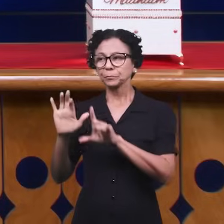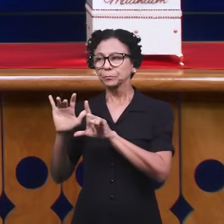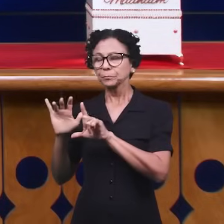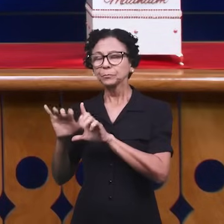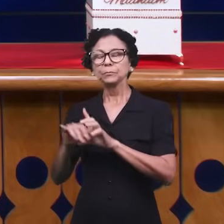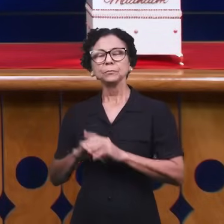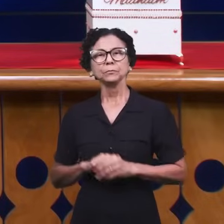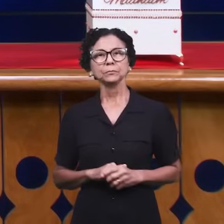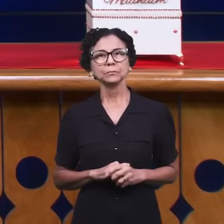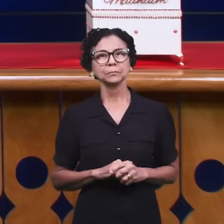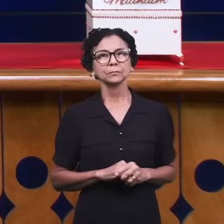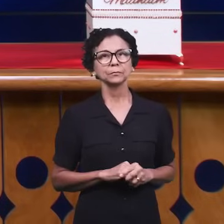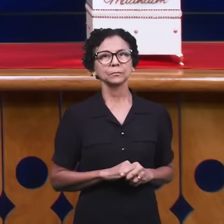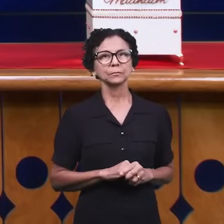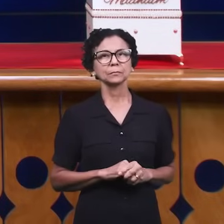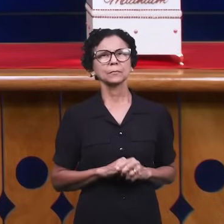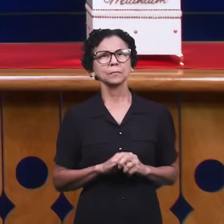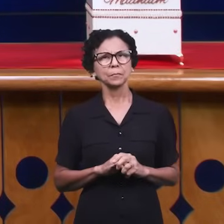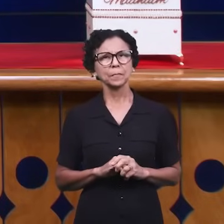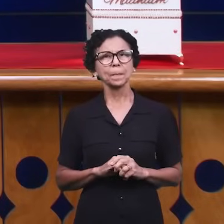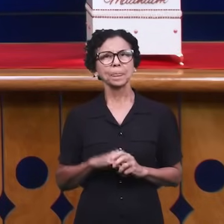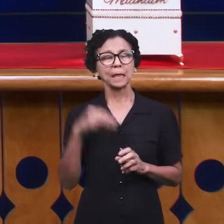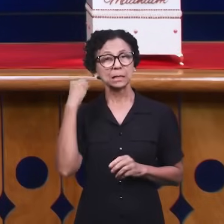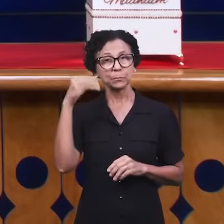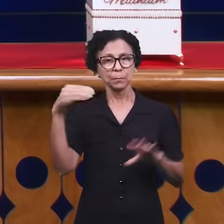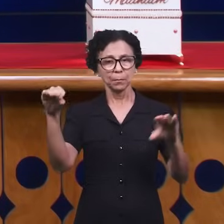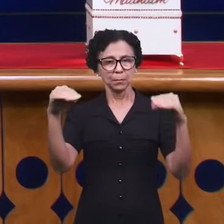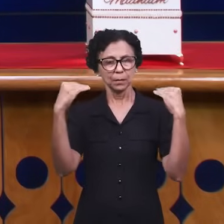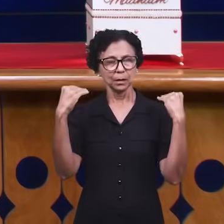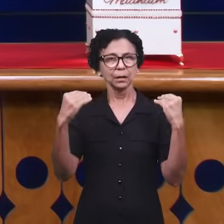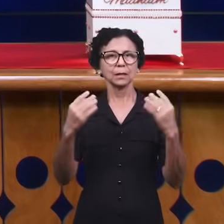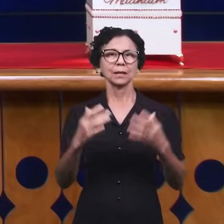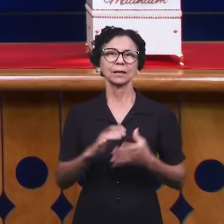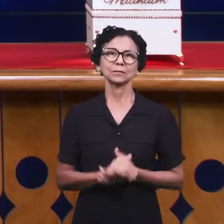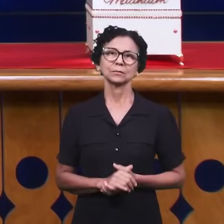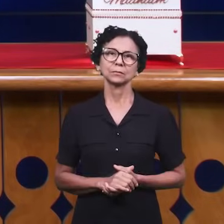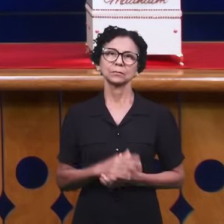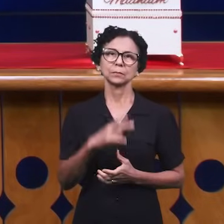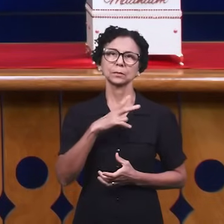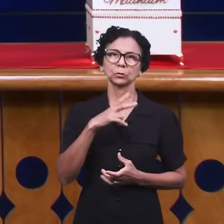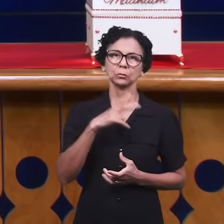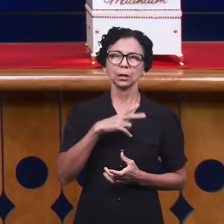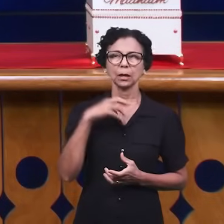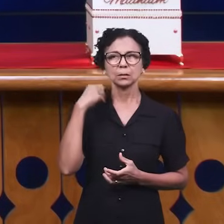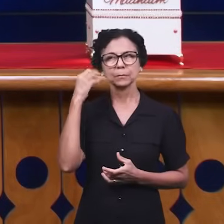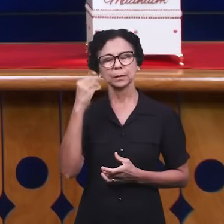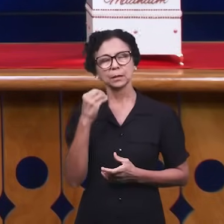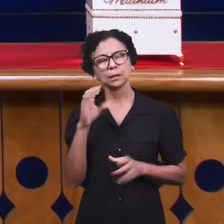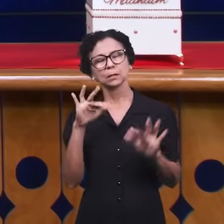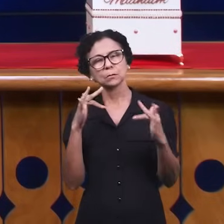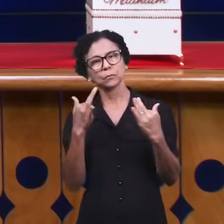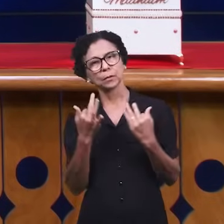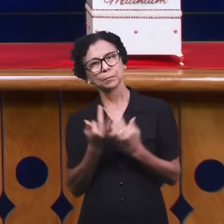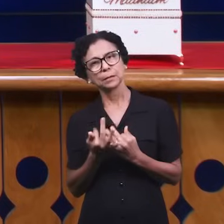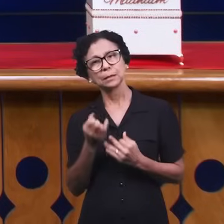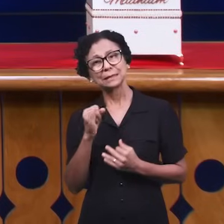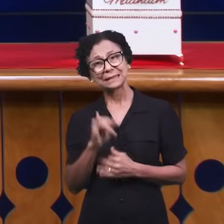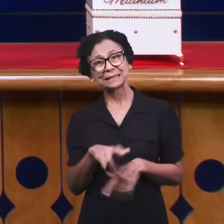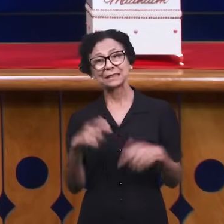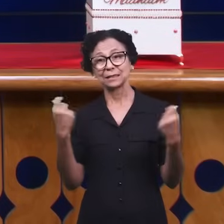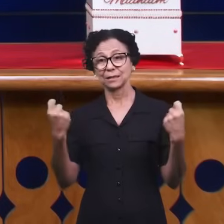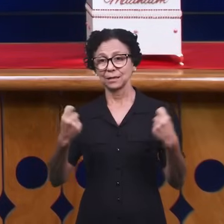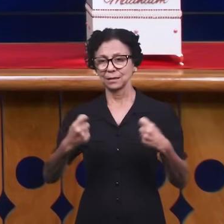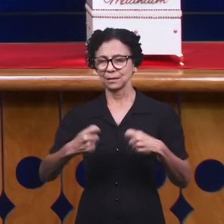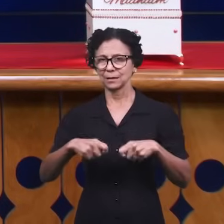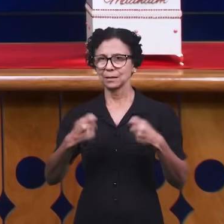Code também para você transmitir as suas experiências, a sua vida, o seu lar. E se você tem uma